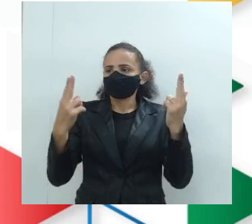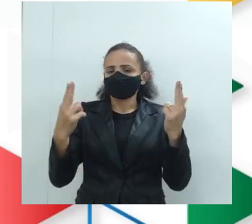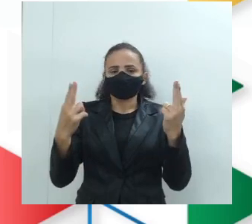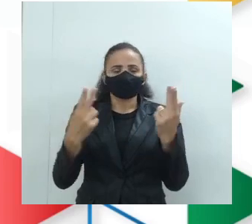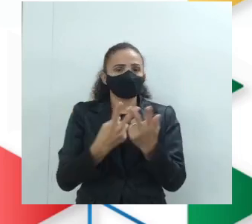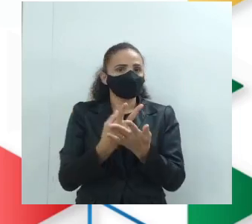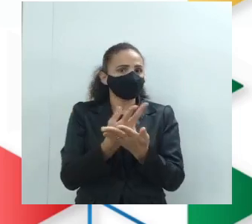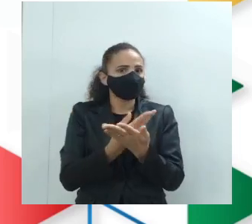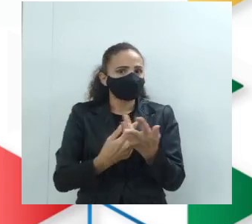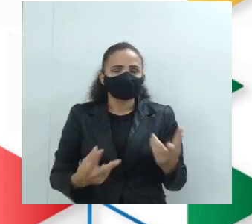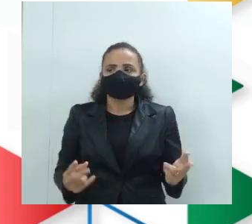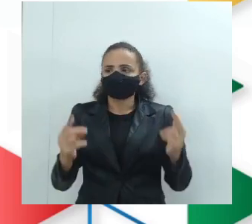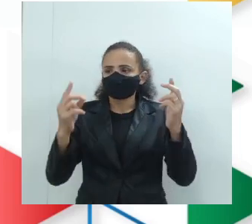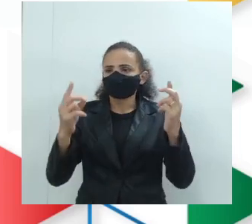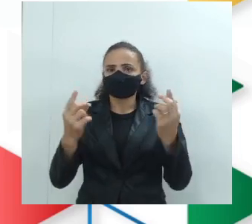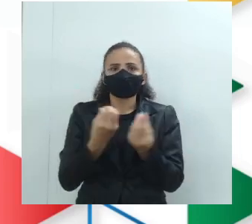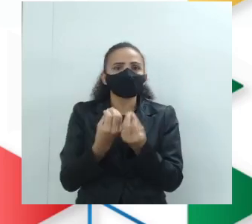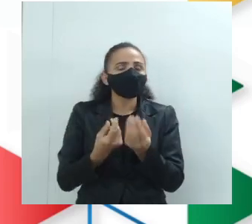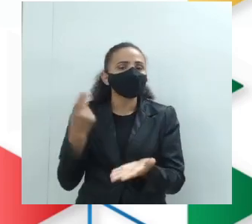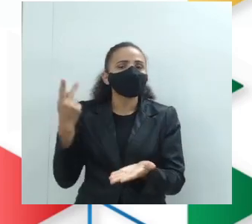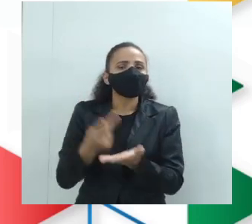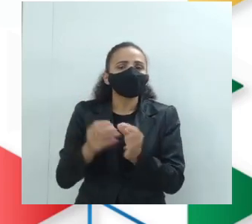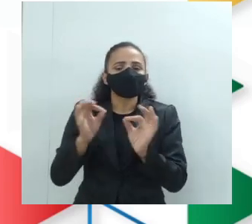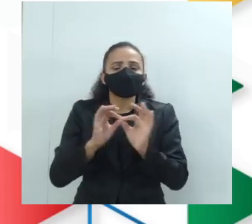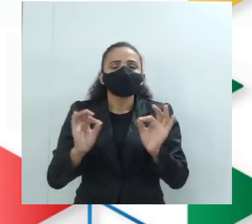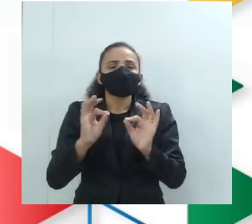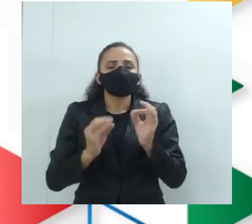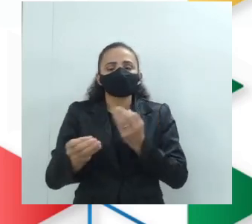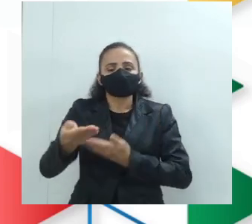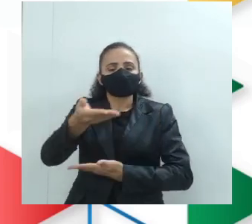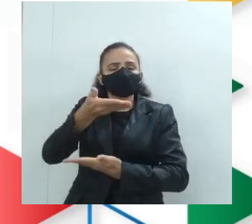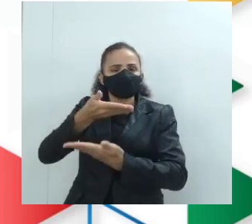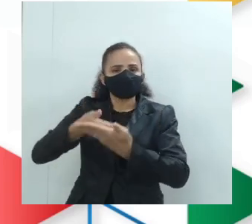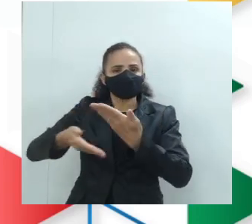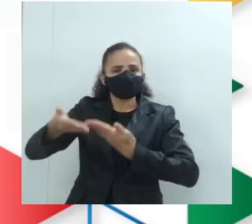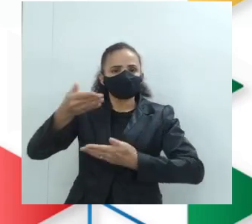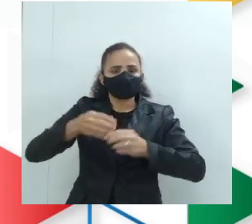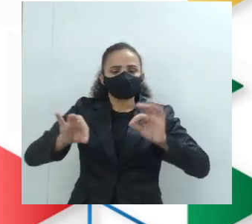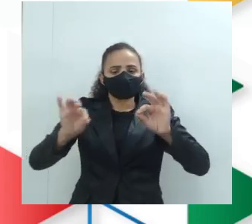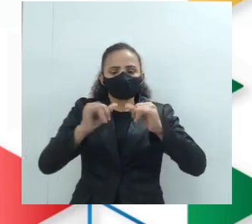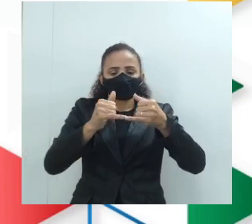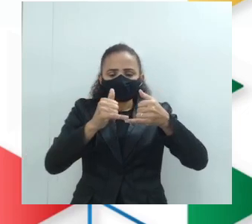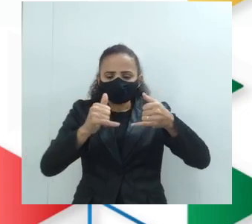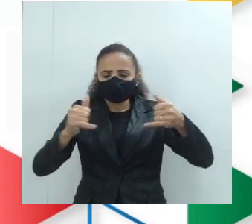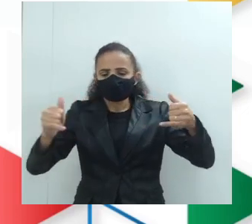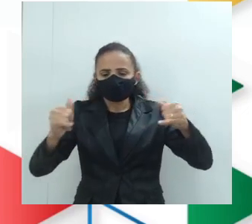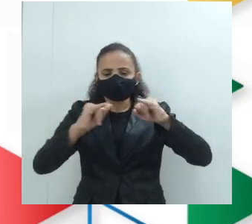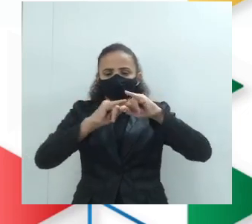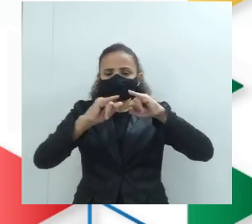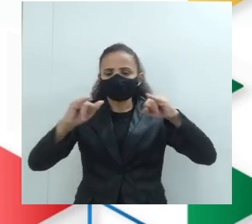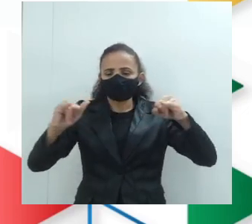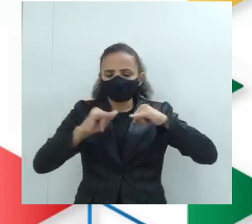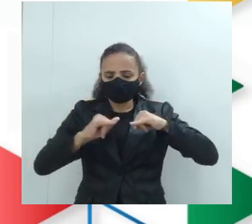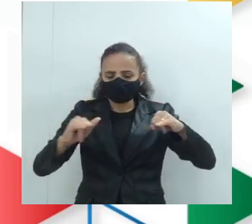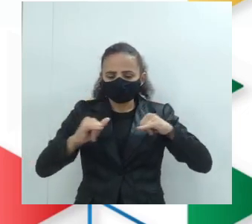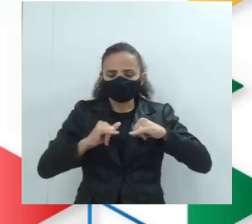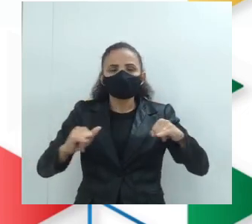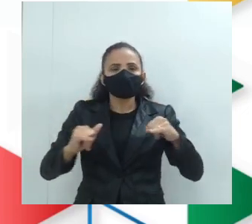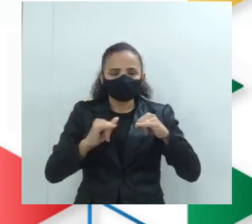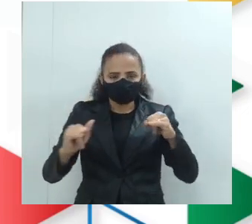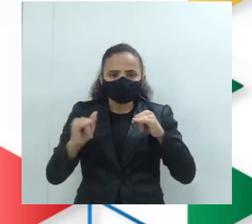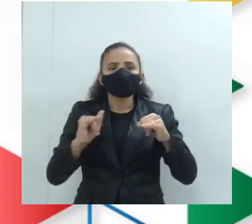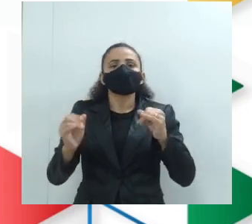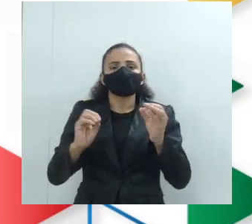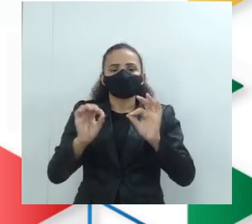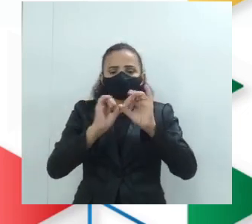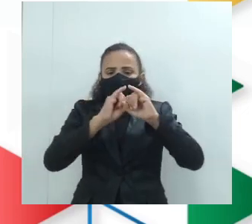da outra, esse reflexo se dá em relação a uma linha, dizemos que é a simetria de reflexão